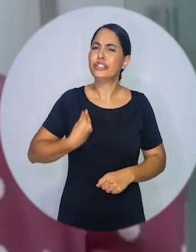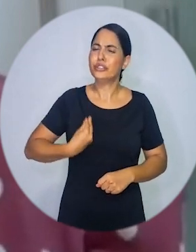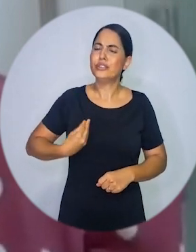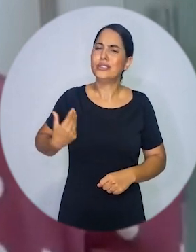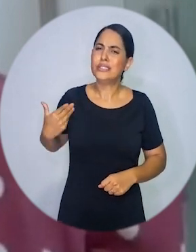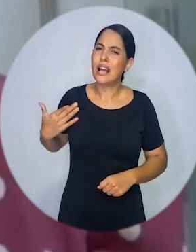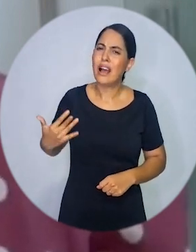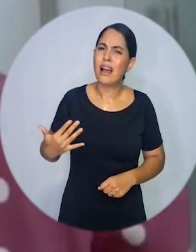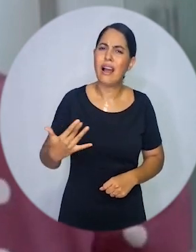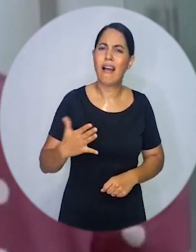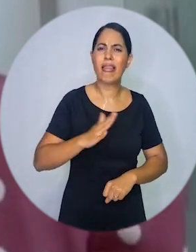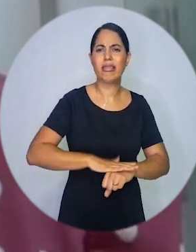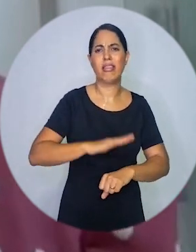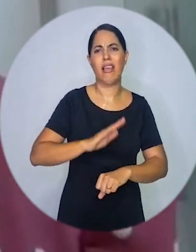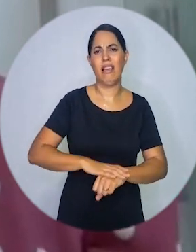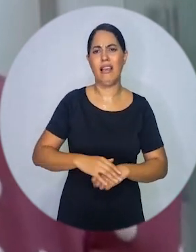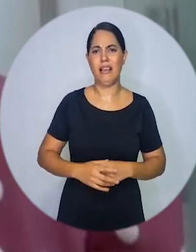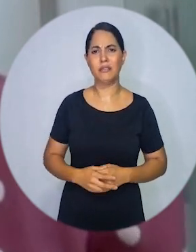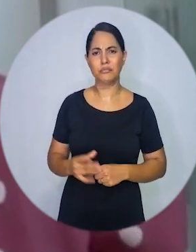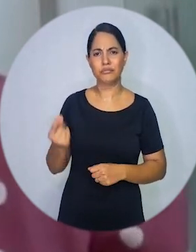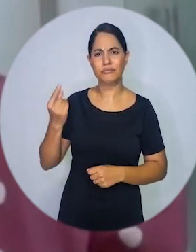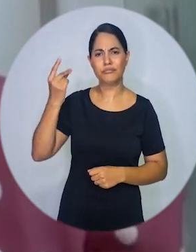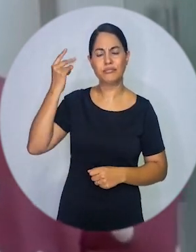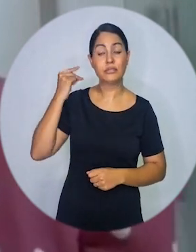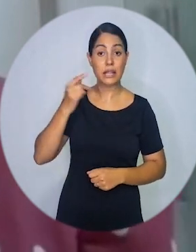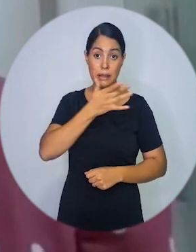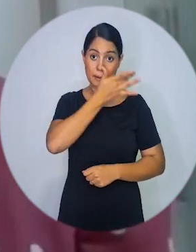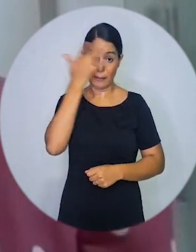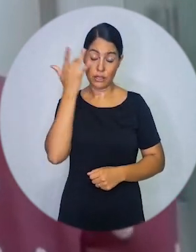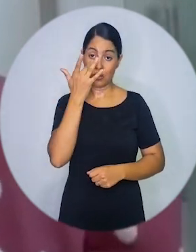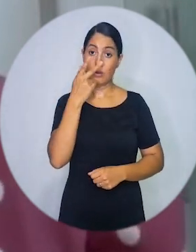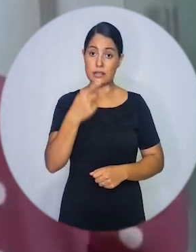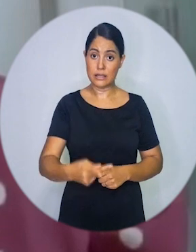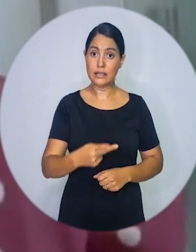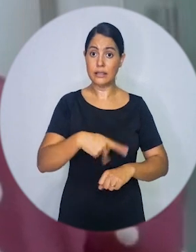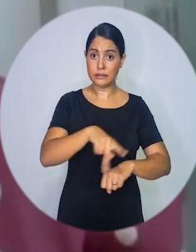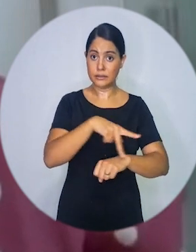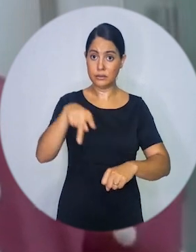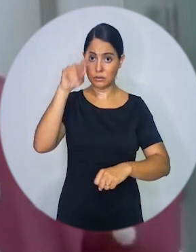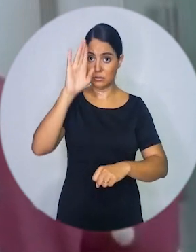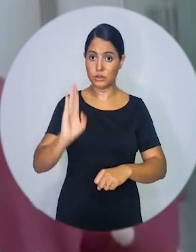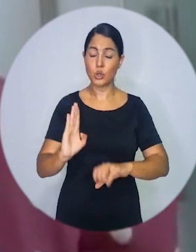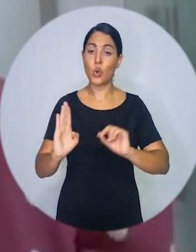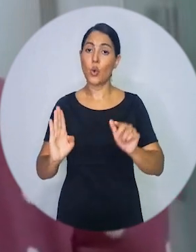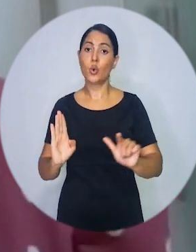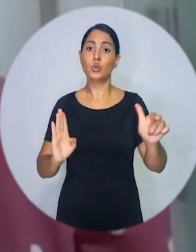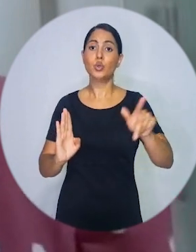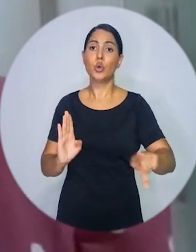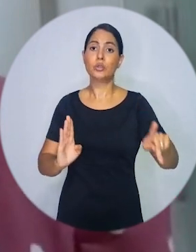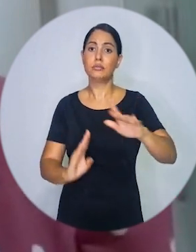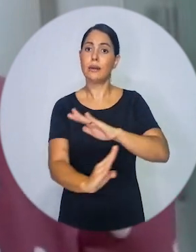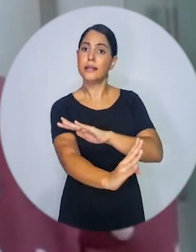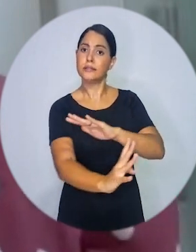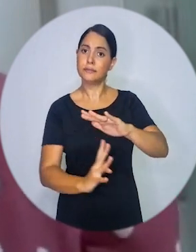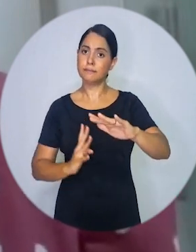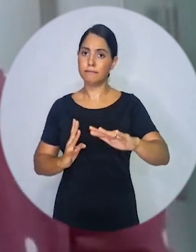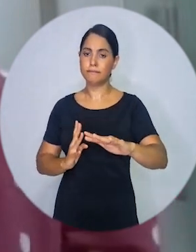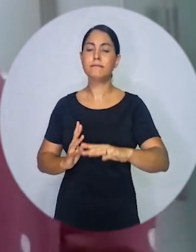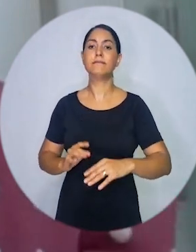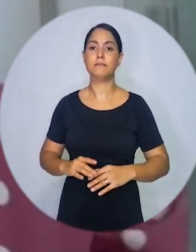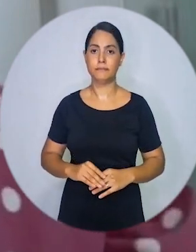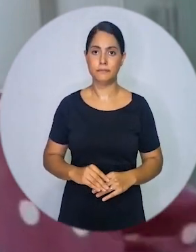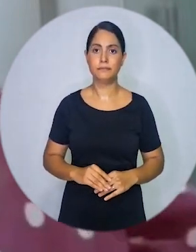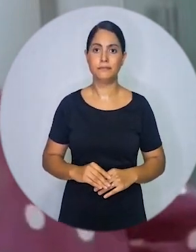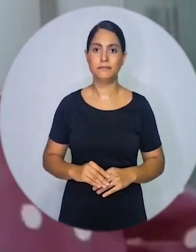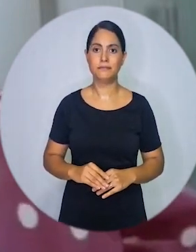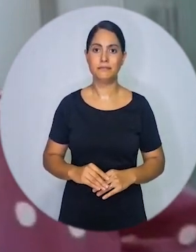qual vivem há tempos, sejam como residentes, seja como brasileiros naturalizados, nacionais oriundos